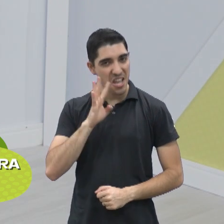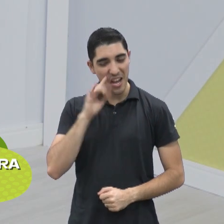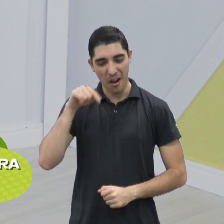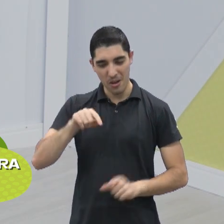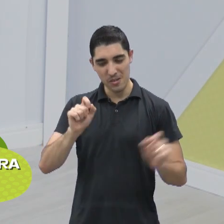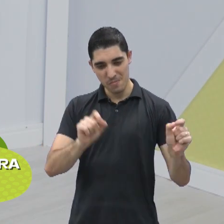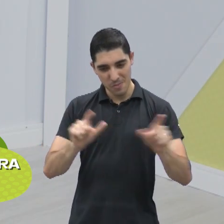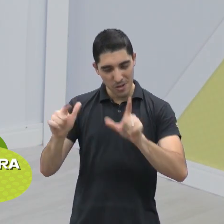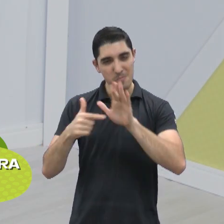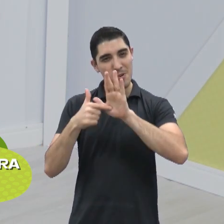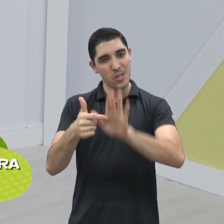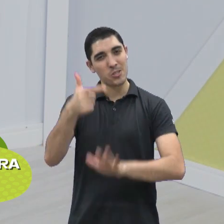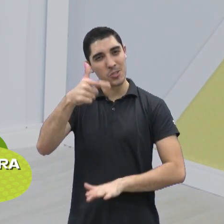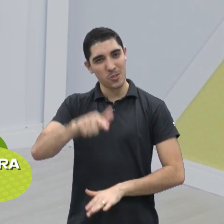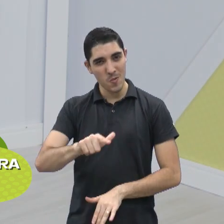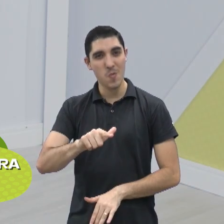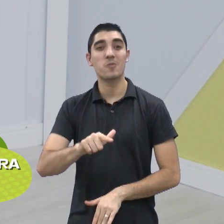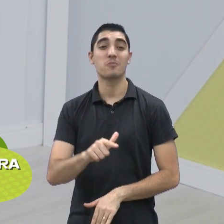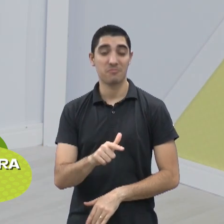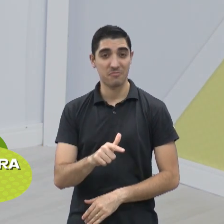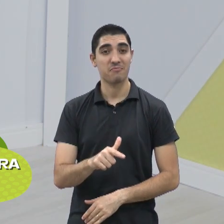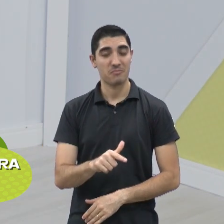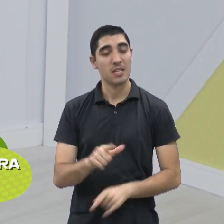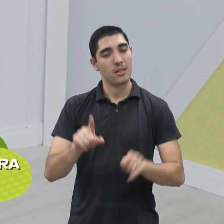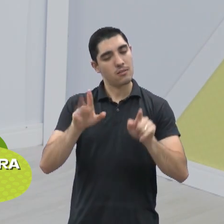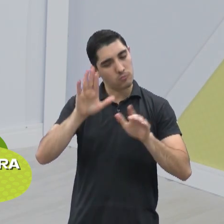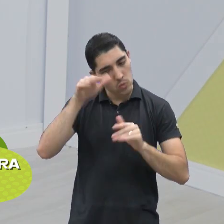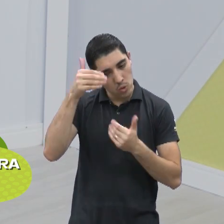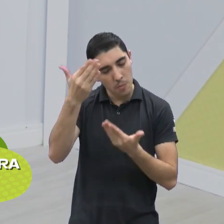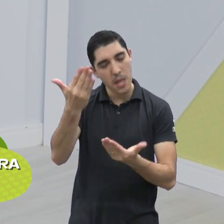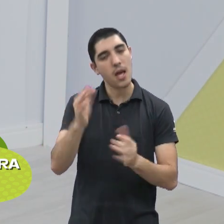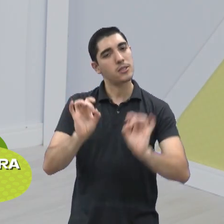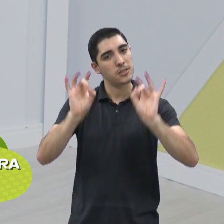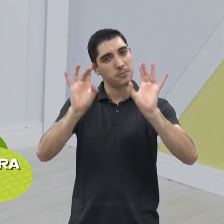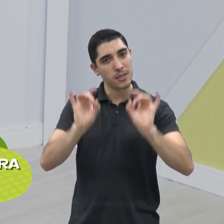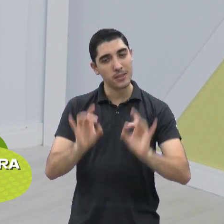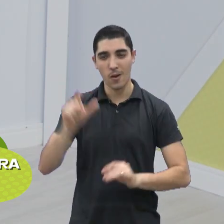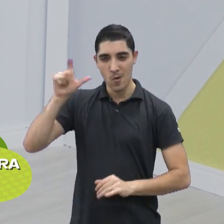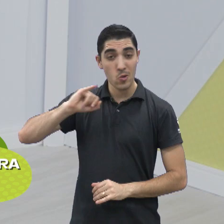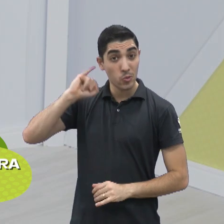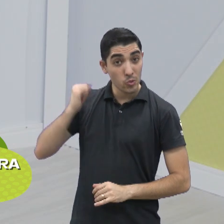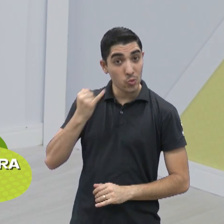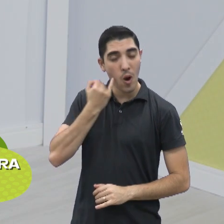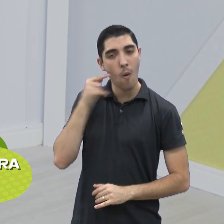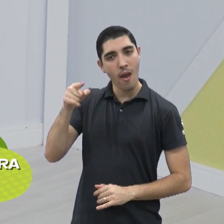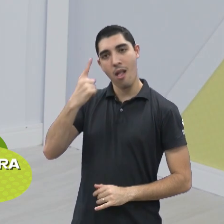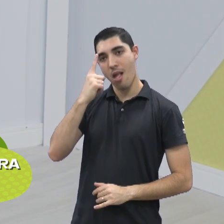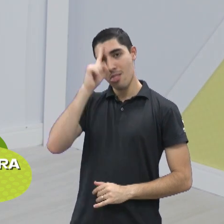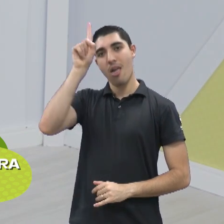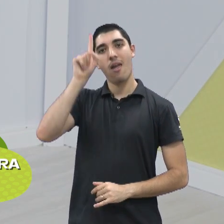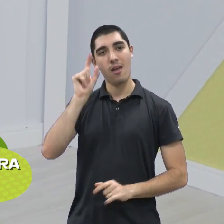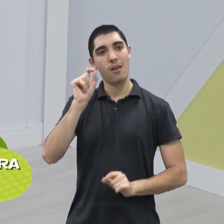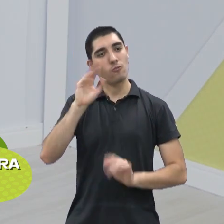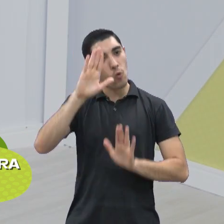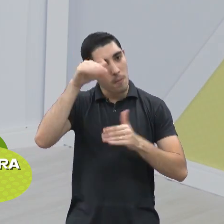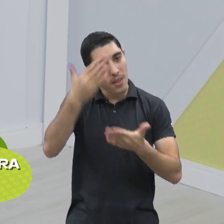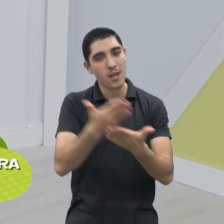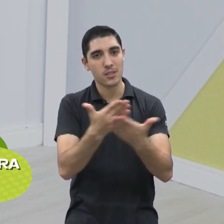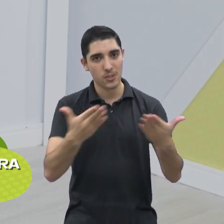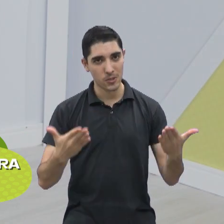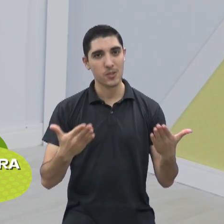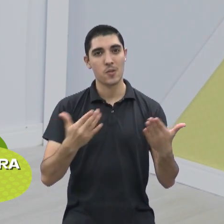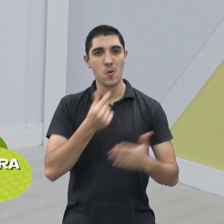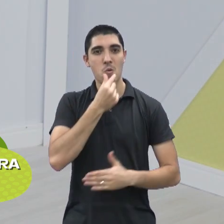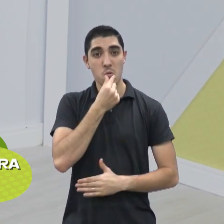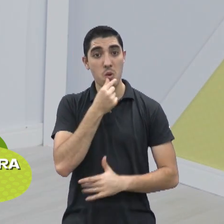uma reportagem da TV Câmara e uma homenagem justa aí do nosso Joãozinho que propôs a matéria e da nossa equipe